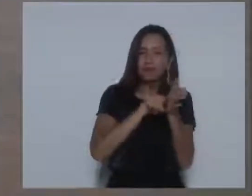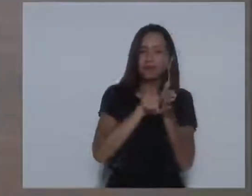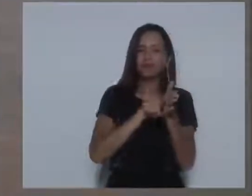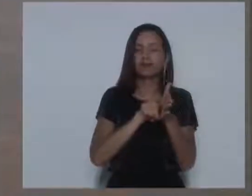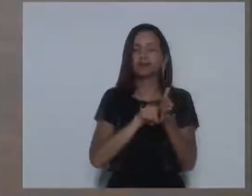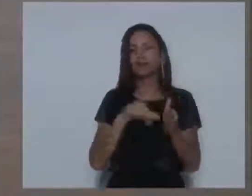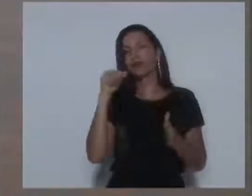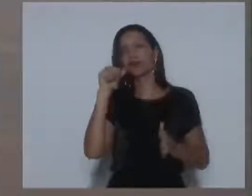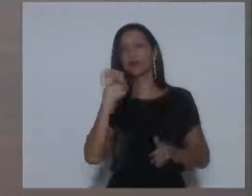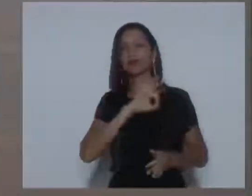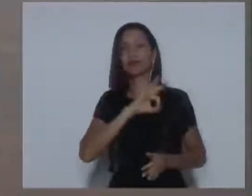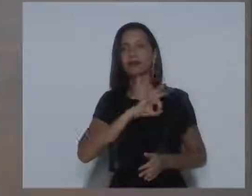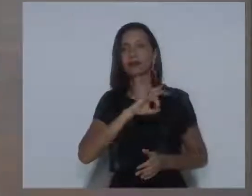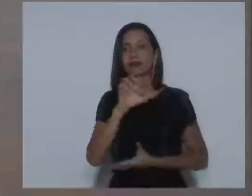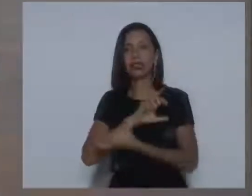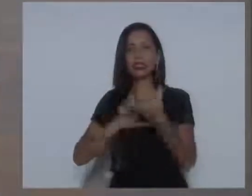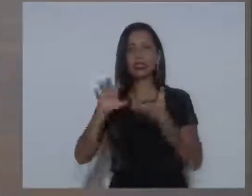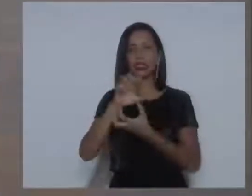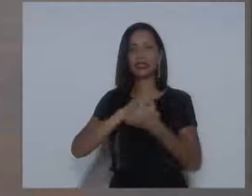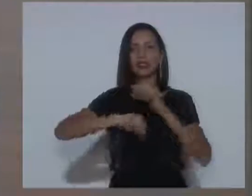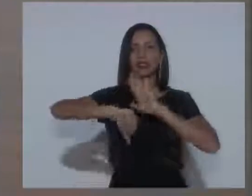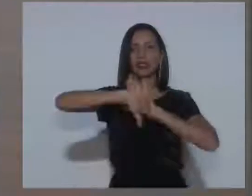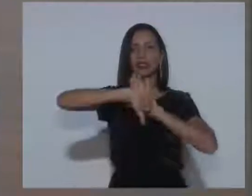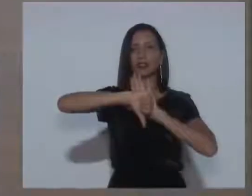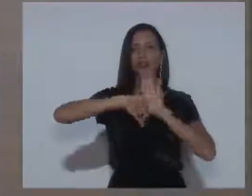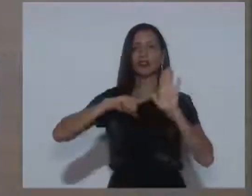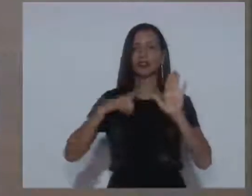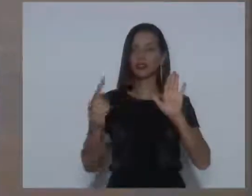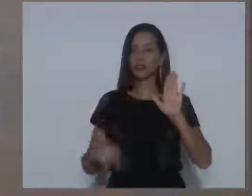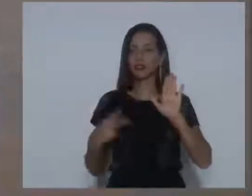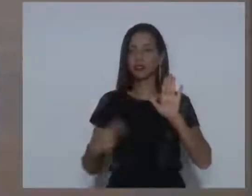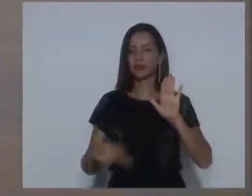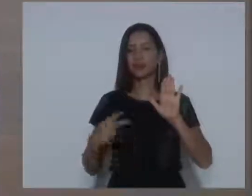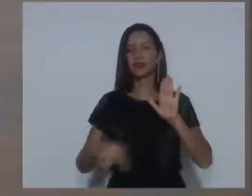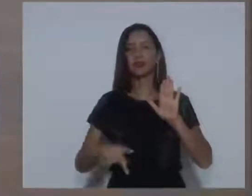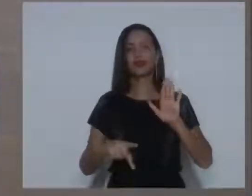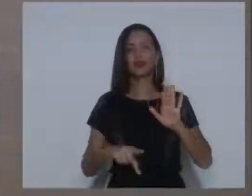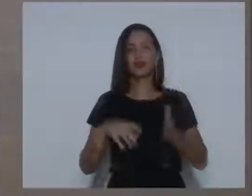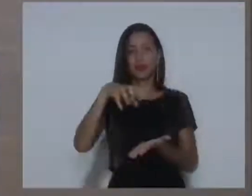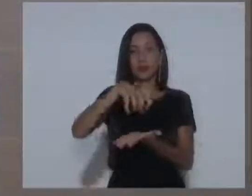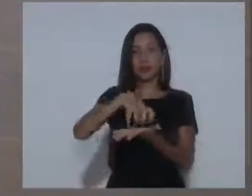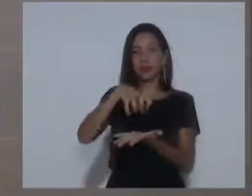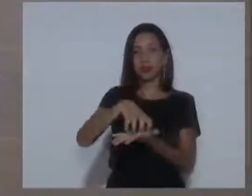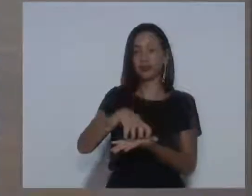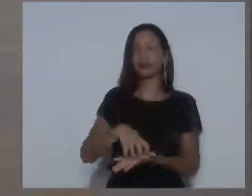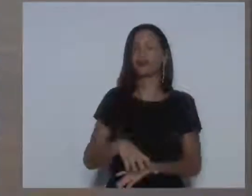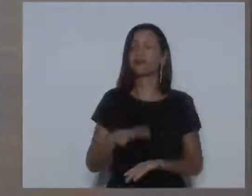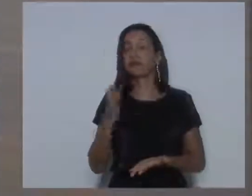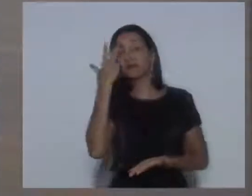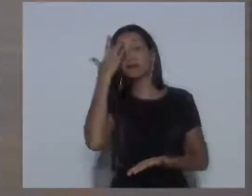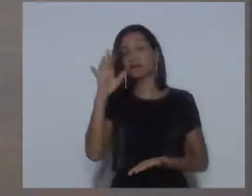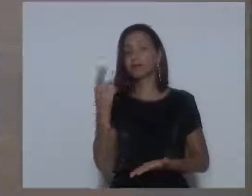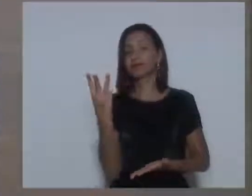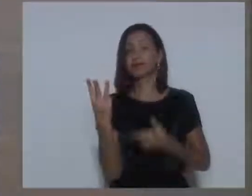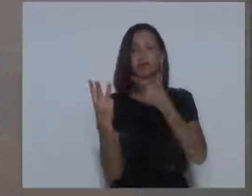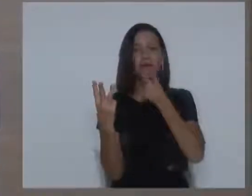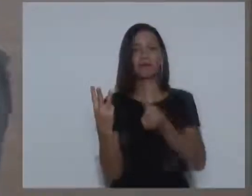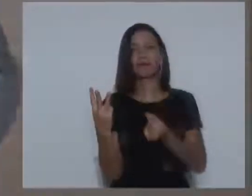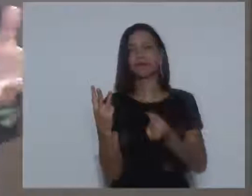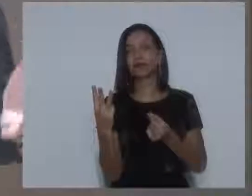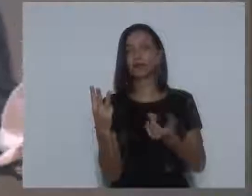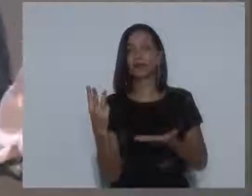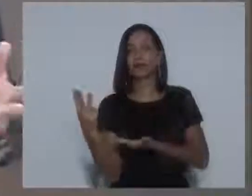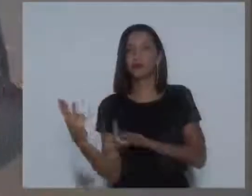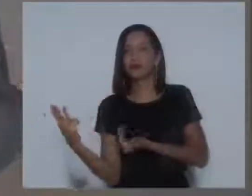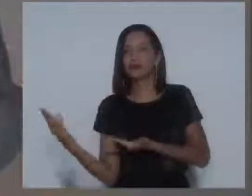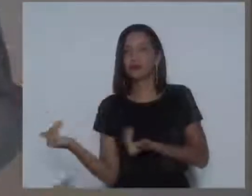que aconteceu aqui no centro da cidade, de 3 caras, 3 homens, 3 rapazes, não se sabe exatamente o que era, né, qual